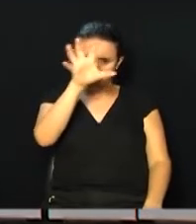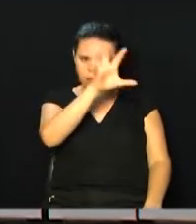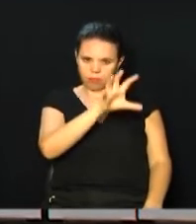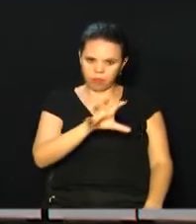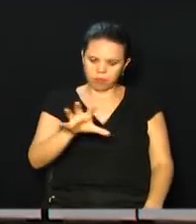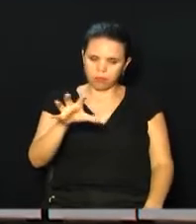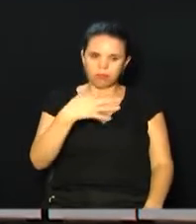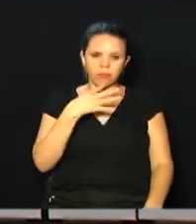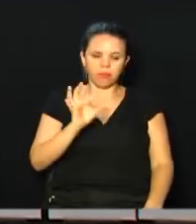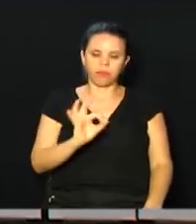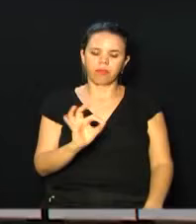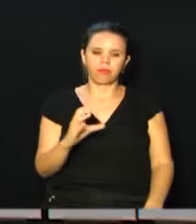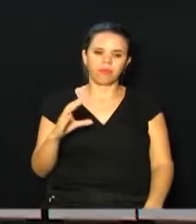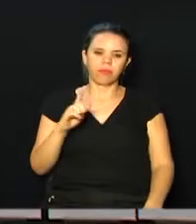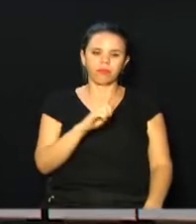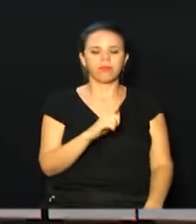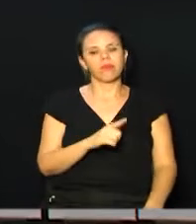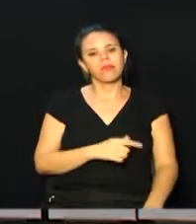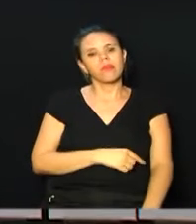quem não conhece pode entrar lá,